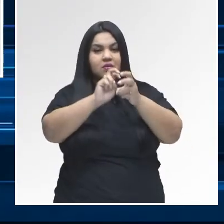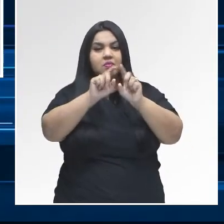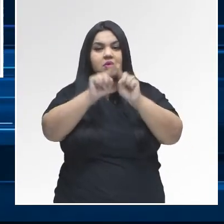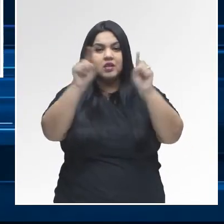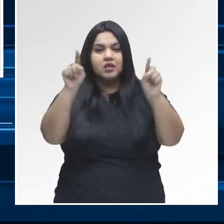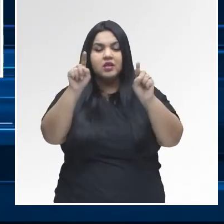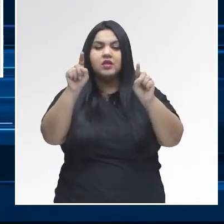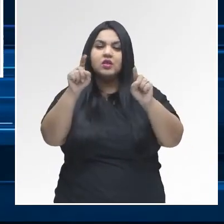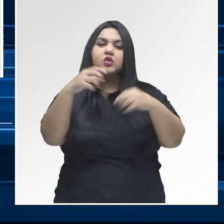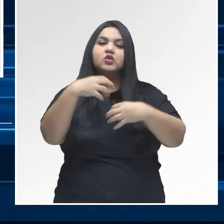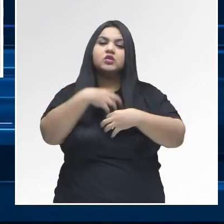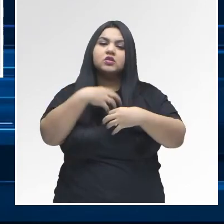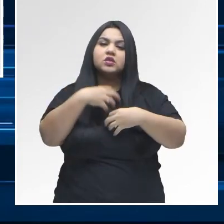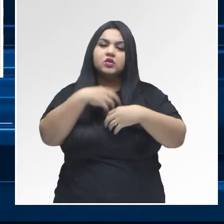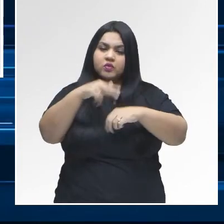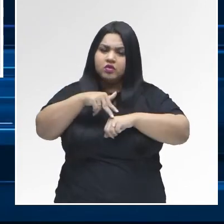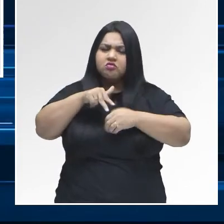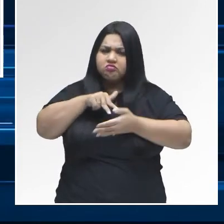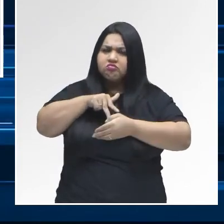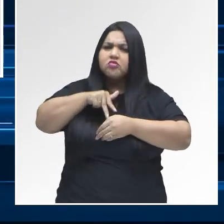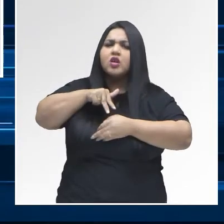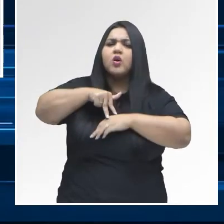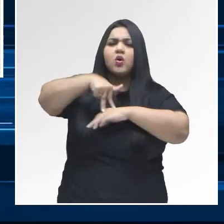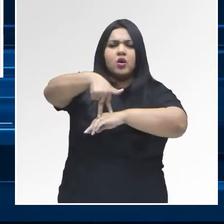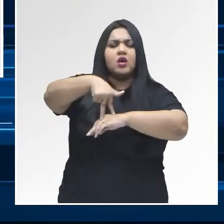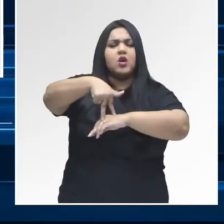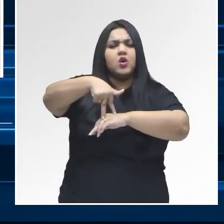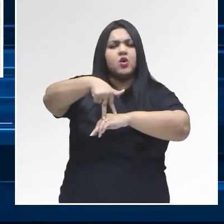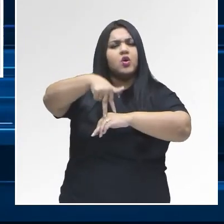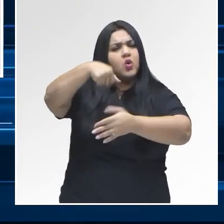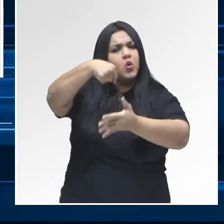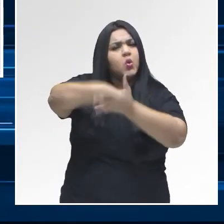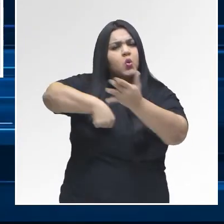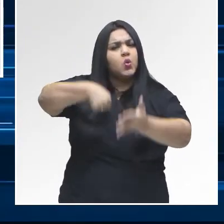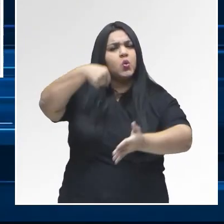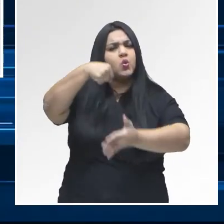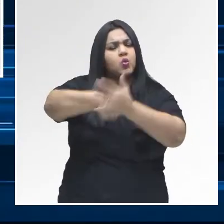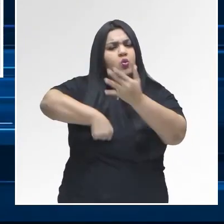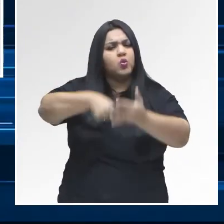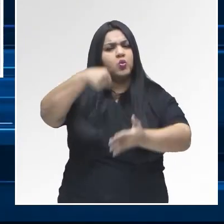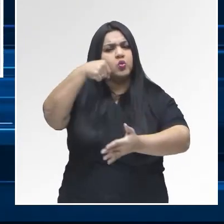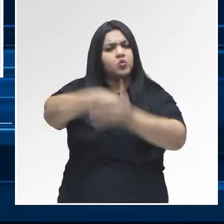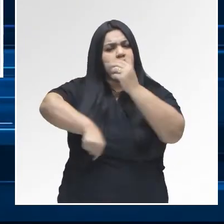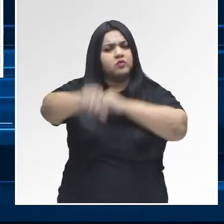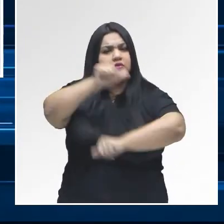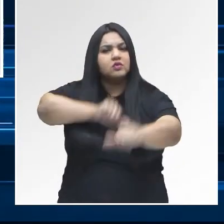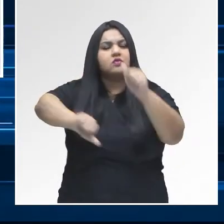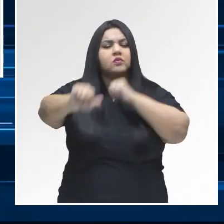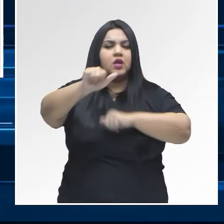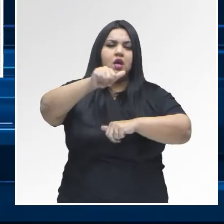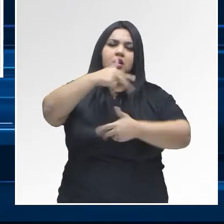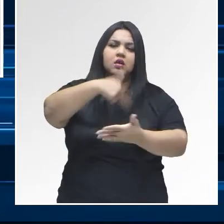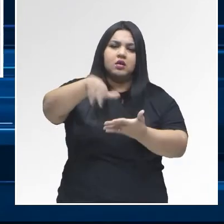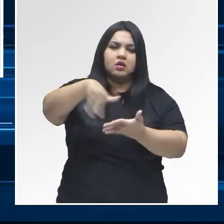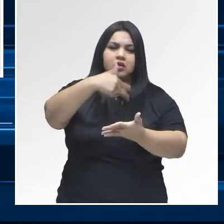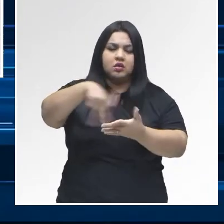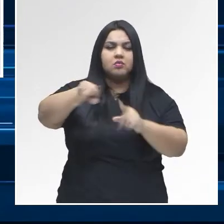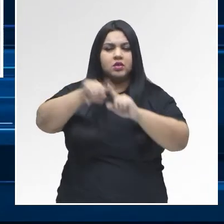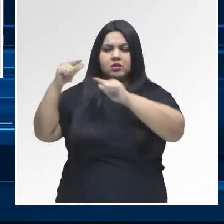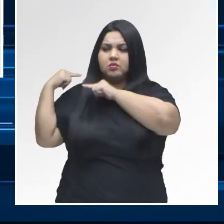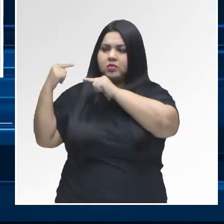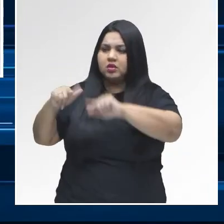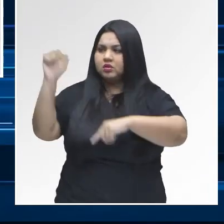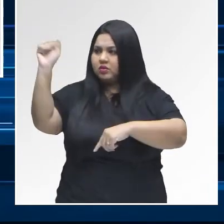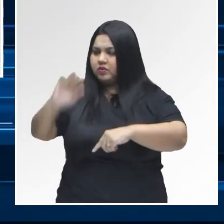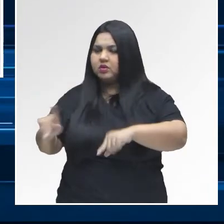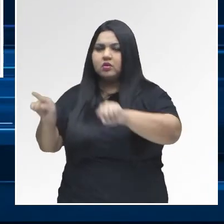uma dessas formas de resistência onde a luta foi mascarada de dança, mas que é uma herança africana também. Claro